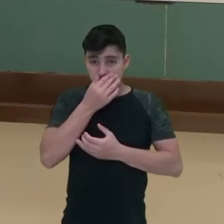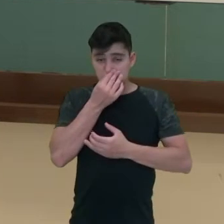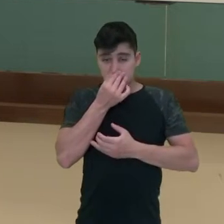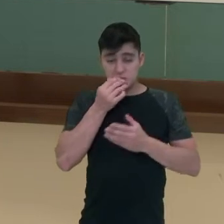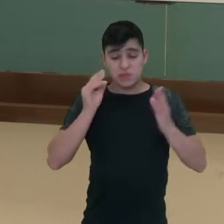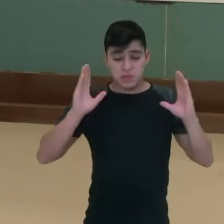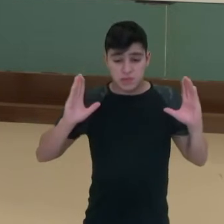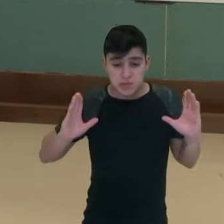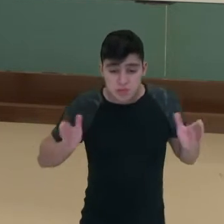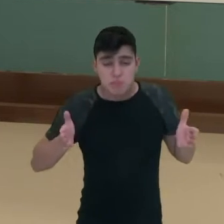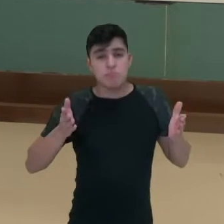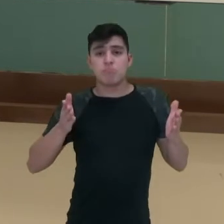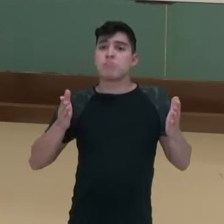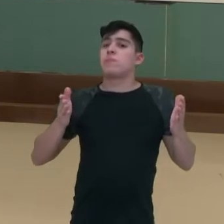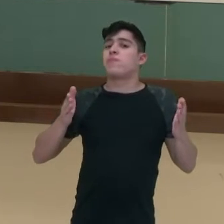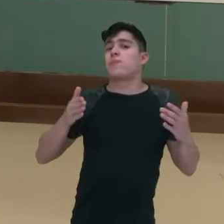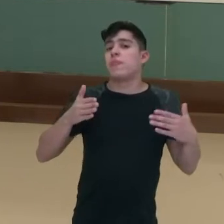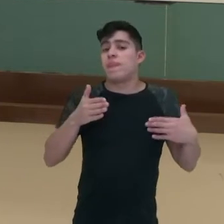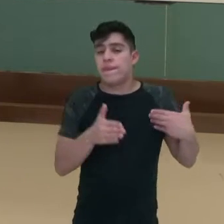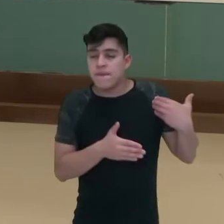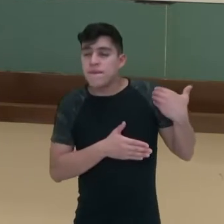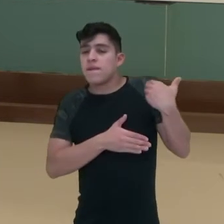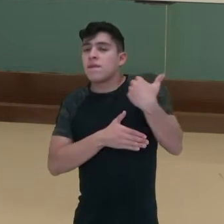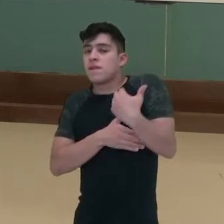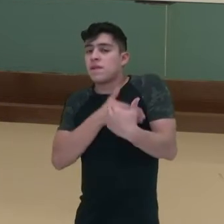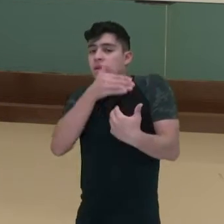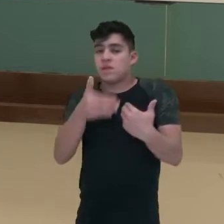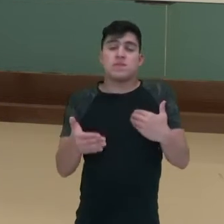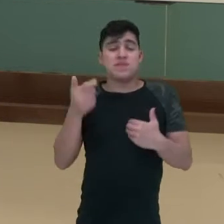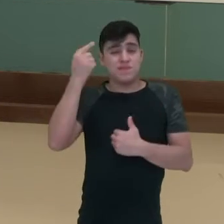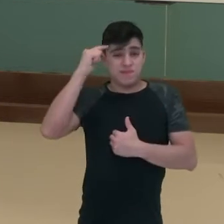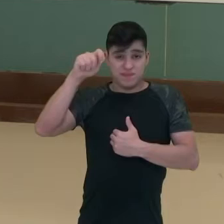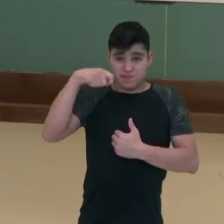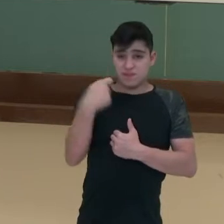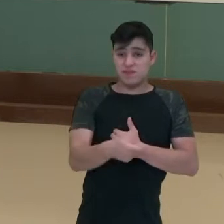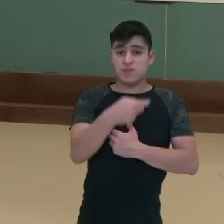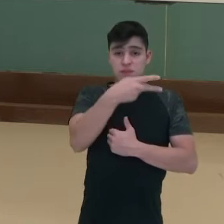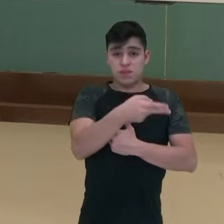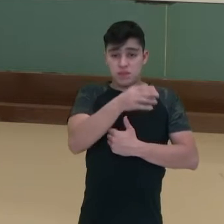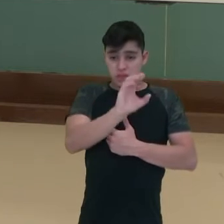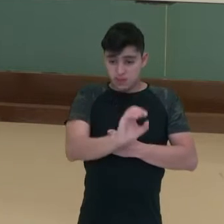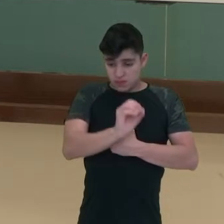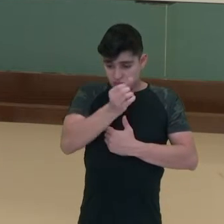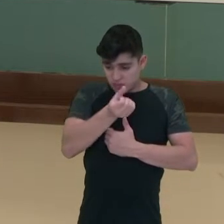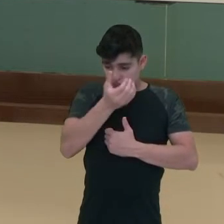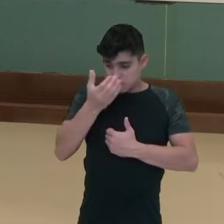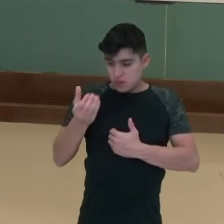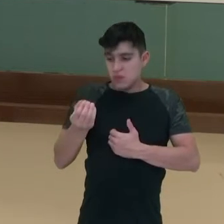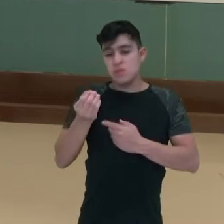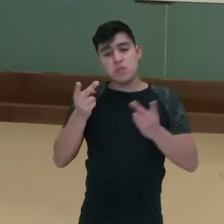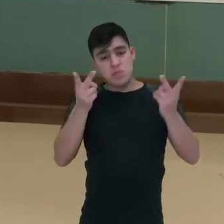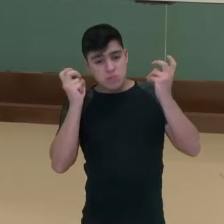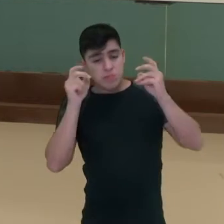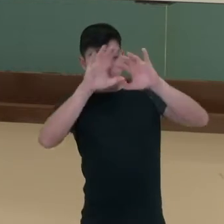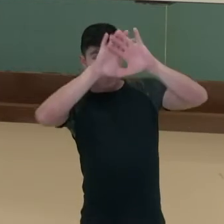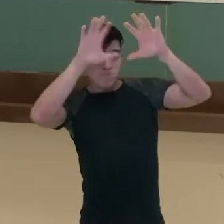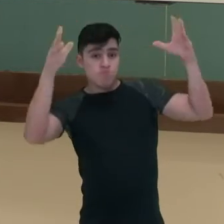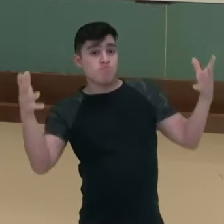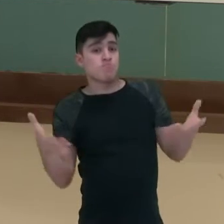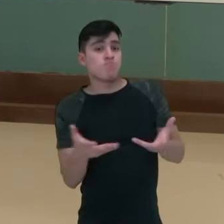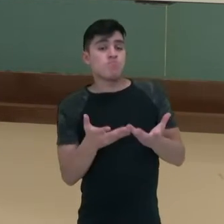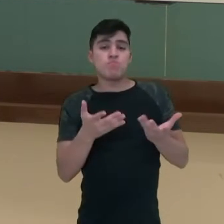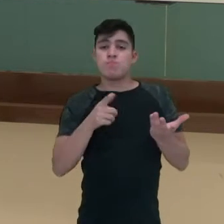se continuarmos a estes passos, até 2060 podemos ver um resultado